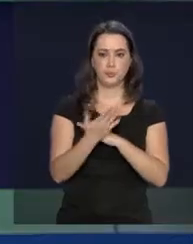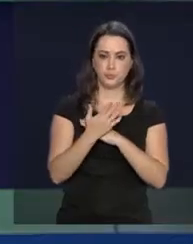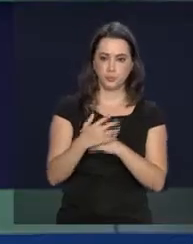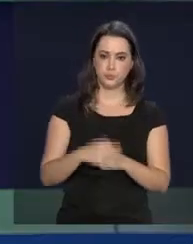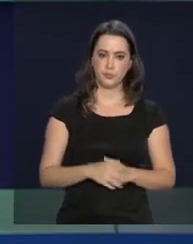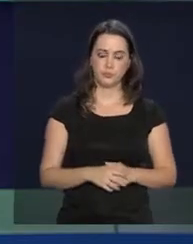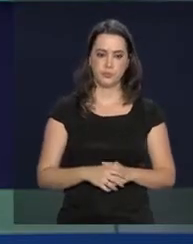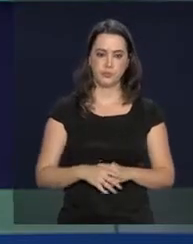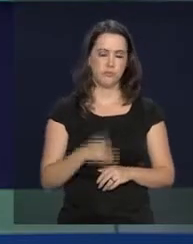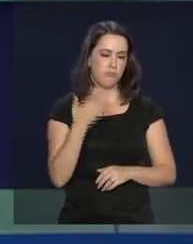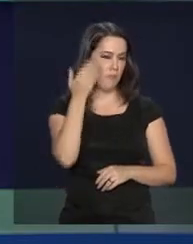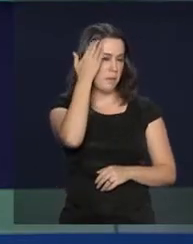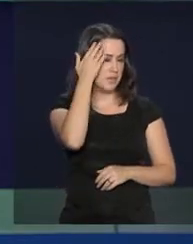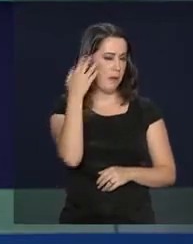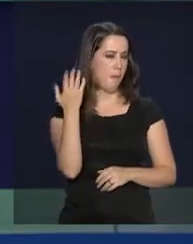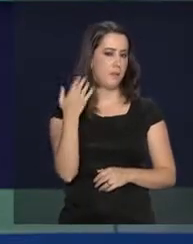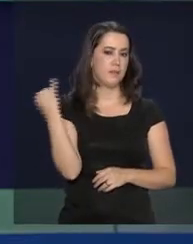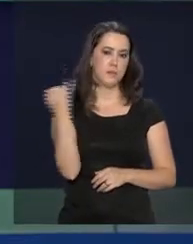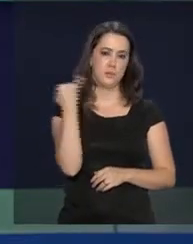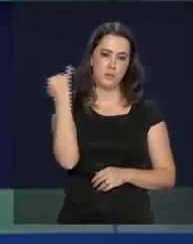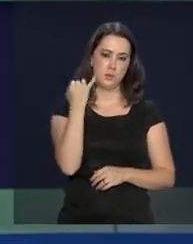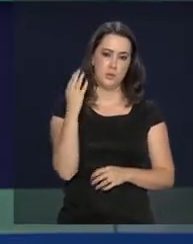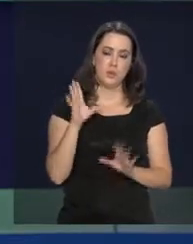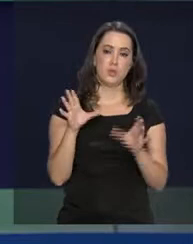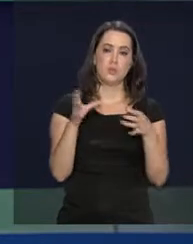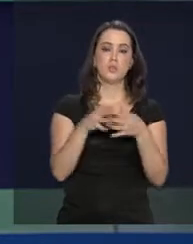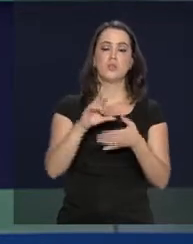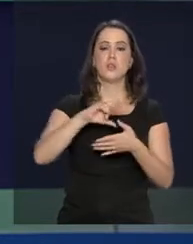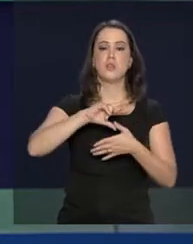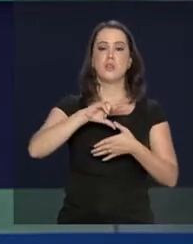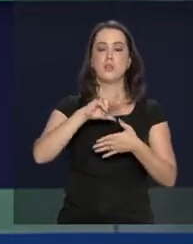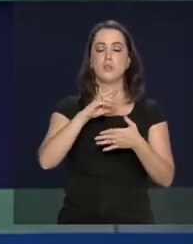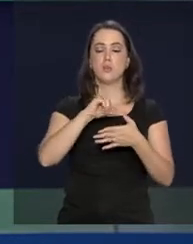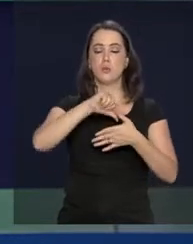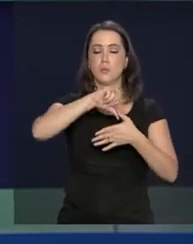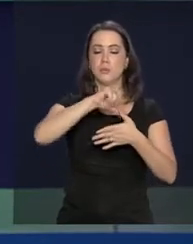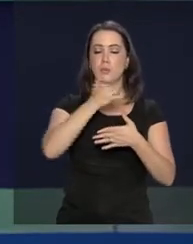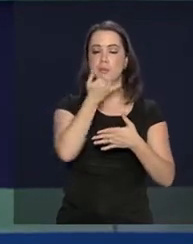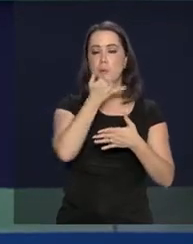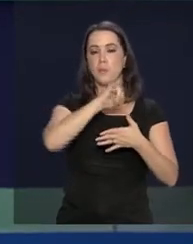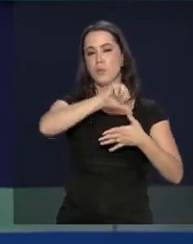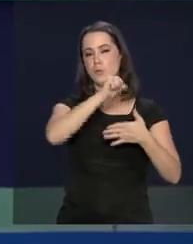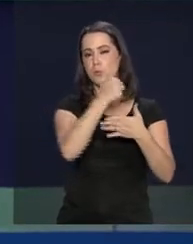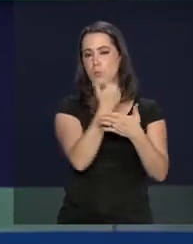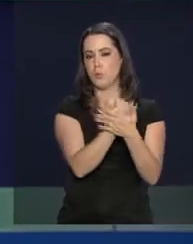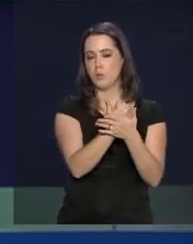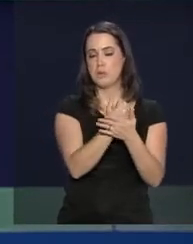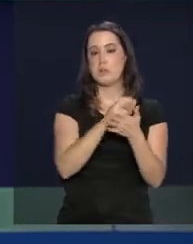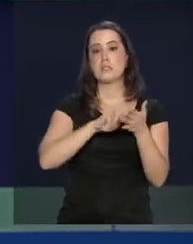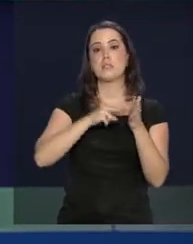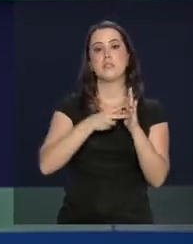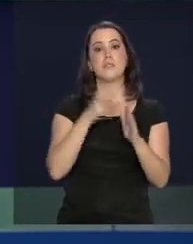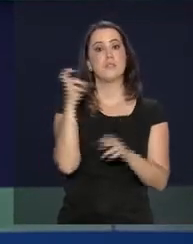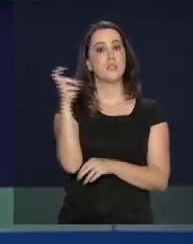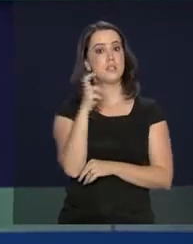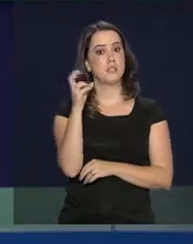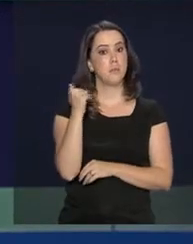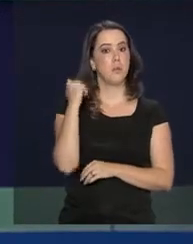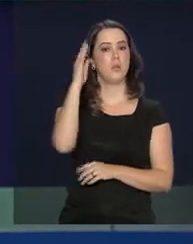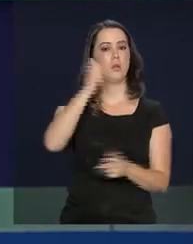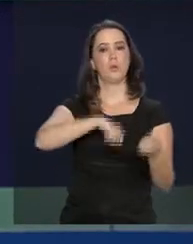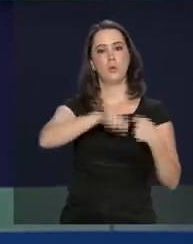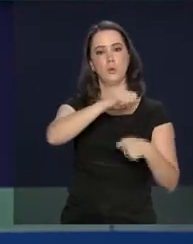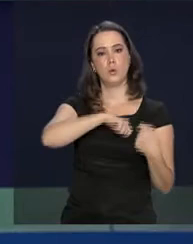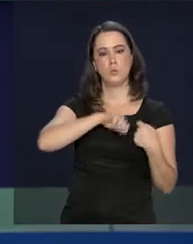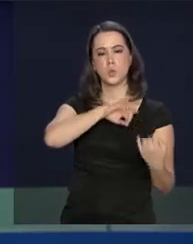para se ter uma idéia da importância dessa cúpula juntos os países do mercosul equivalem a quinta maior economia mundial